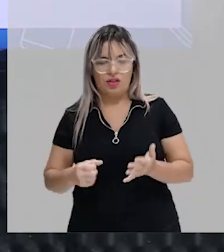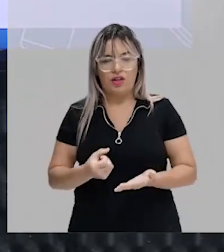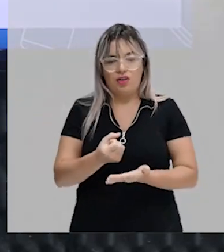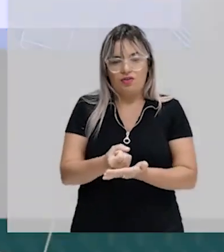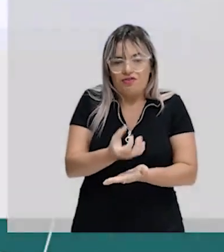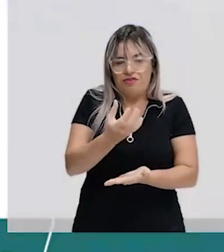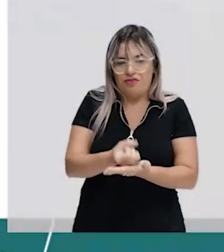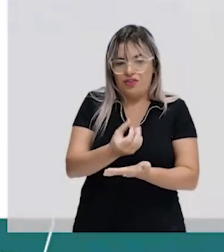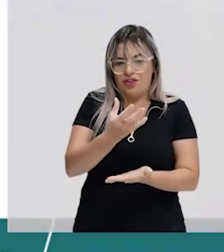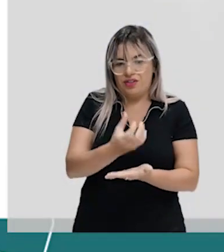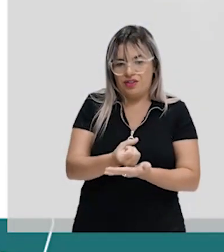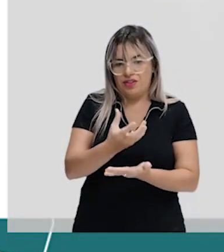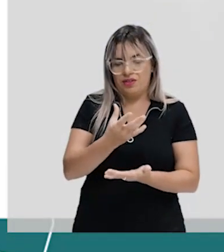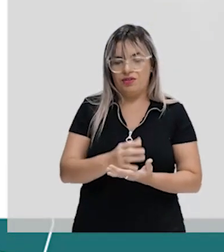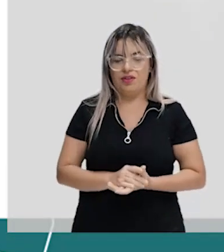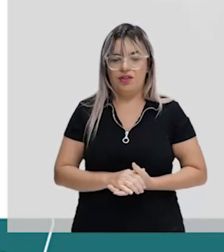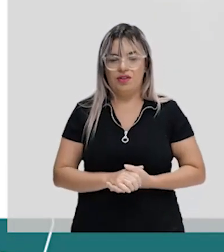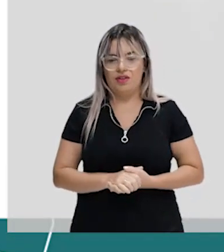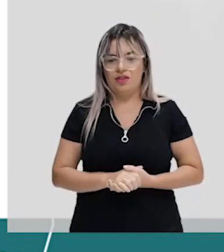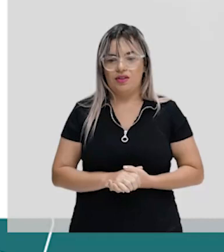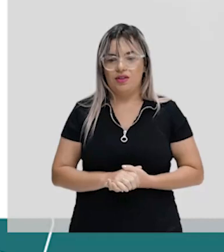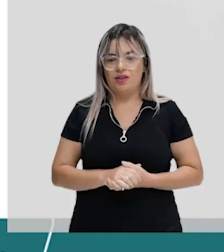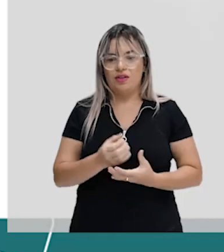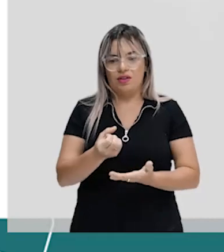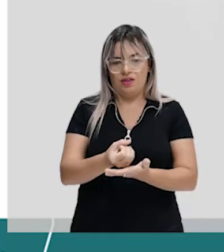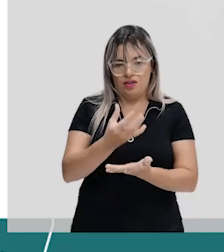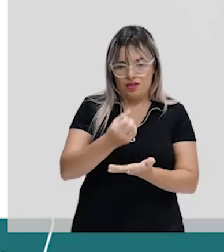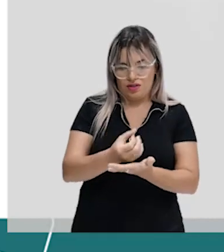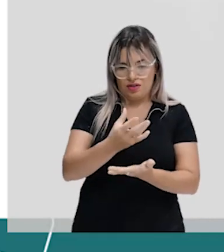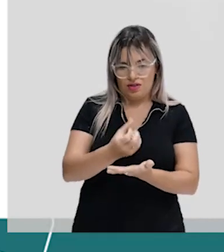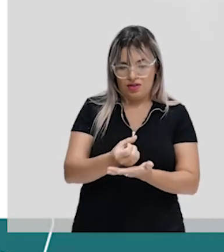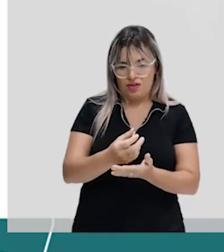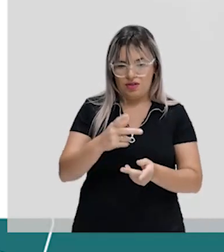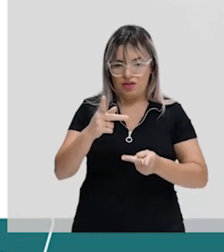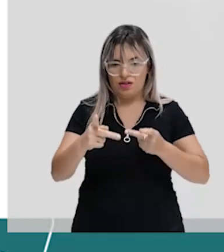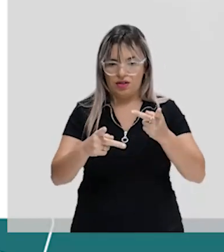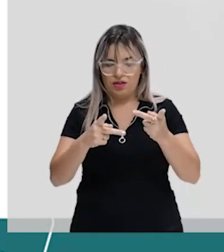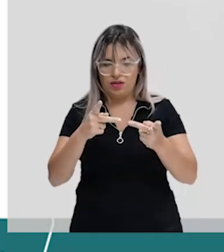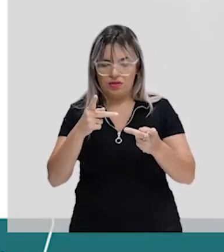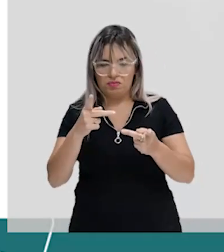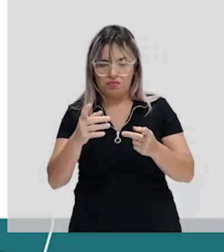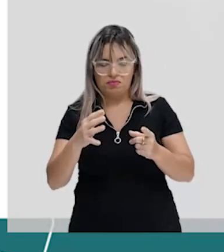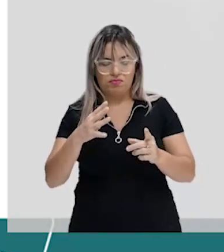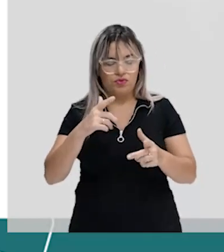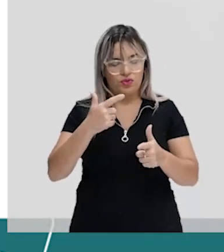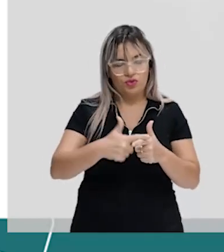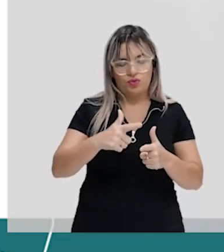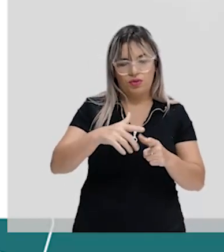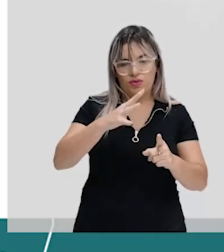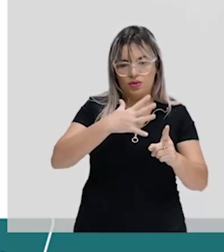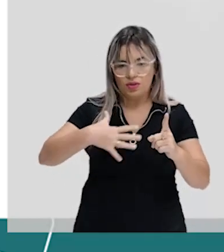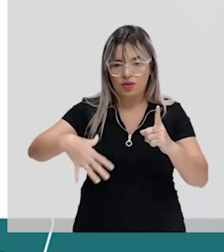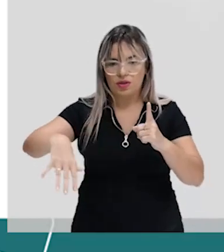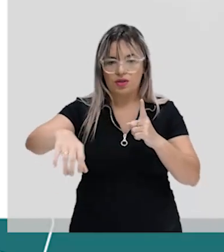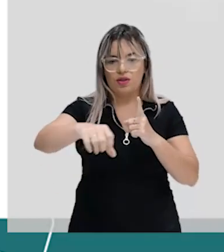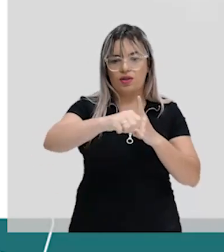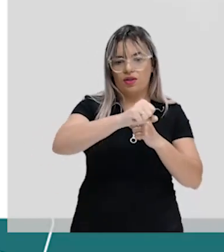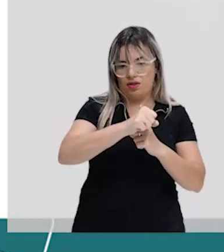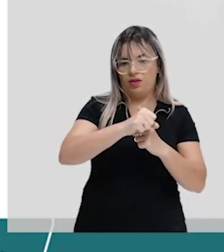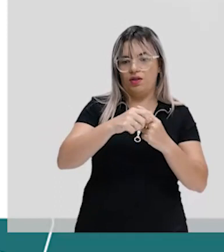Tá? É contemporâneo. No formato de ficção para falar sobre o pior da sociedade, a linguagem do parnasianismo